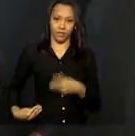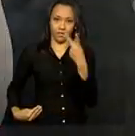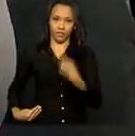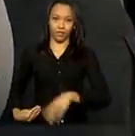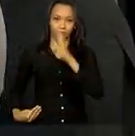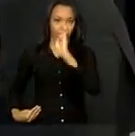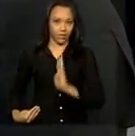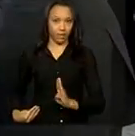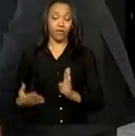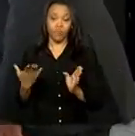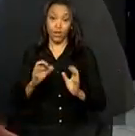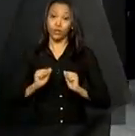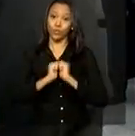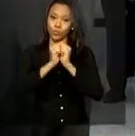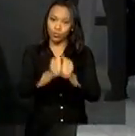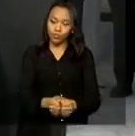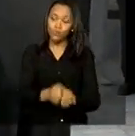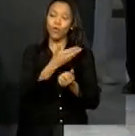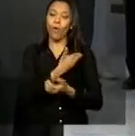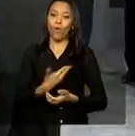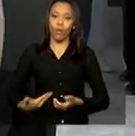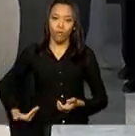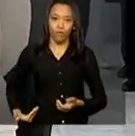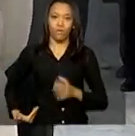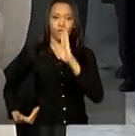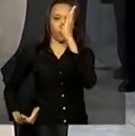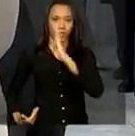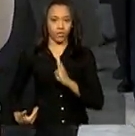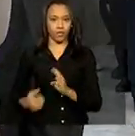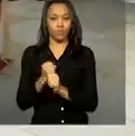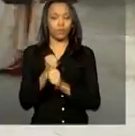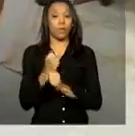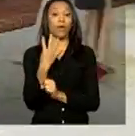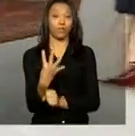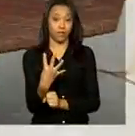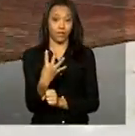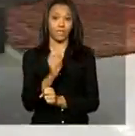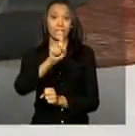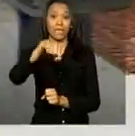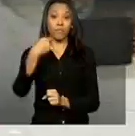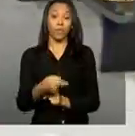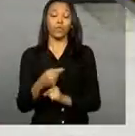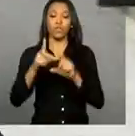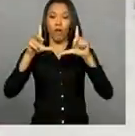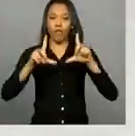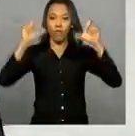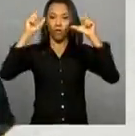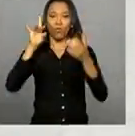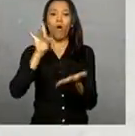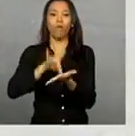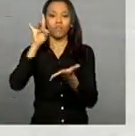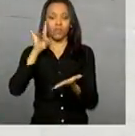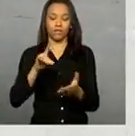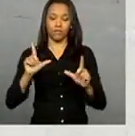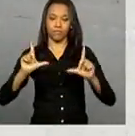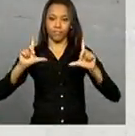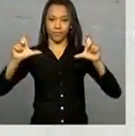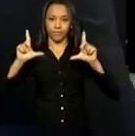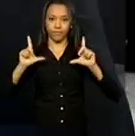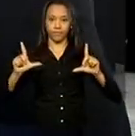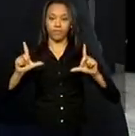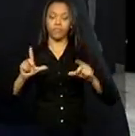que vai comandar com ela o país pelos próximos 4 anos. E depois ela vai fazer a foto oficial. É, eu acredito